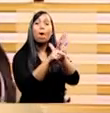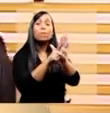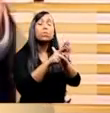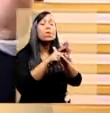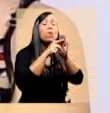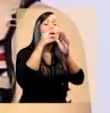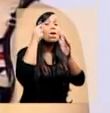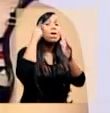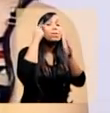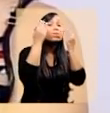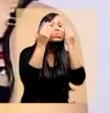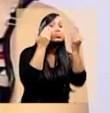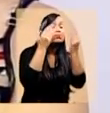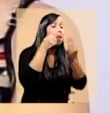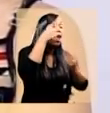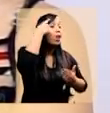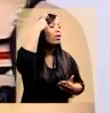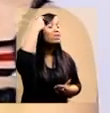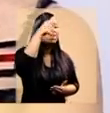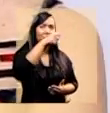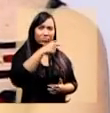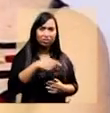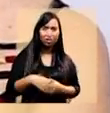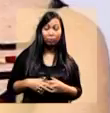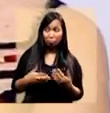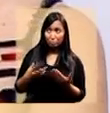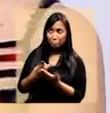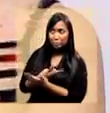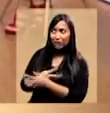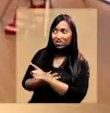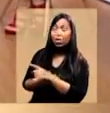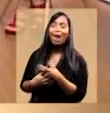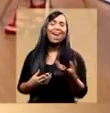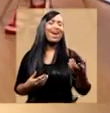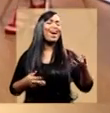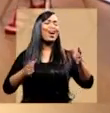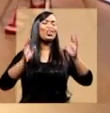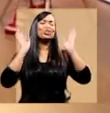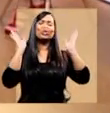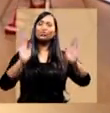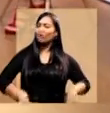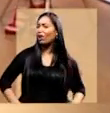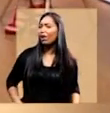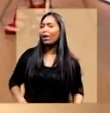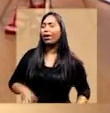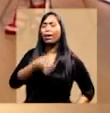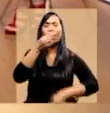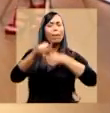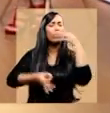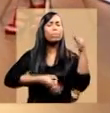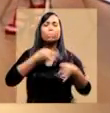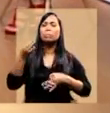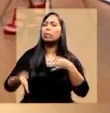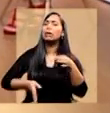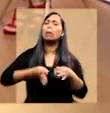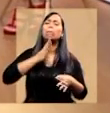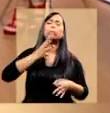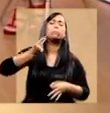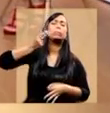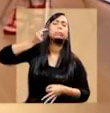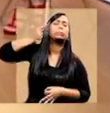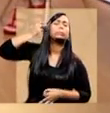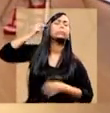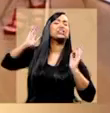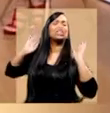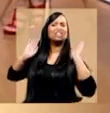também, né? Como se ela estivesse inventando isso. Acontece muito isso. Acho que é o argumento mais antigo que a gente conhece. Né?